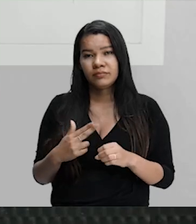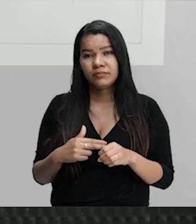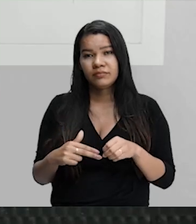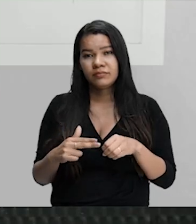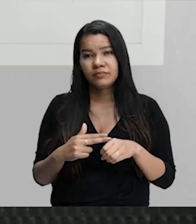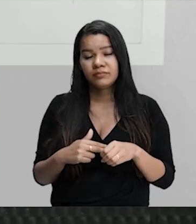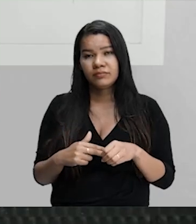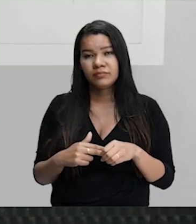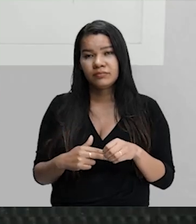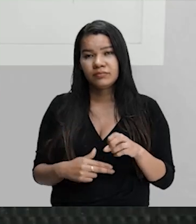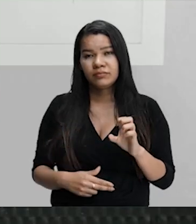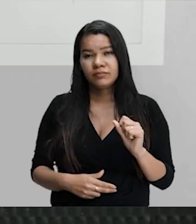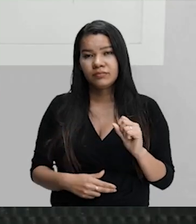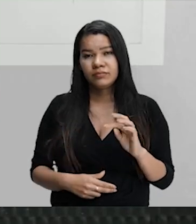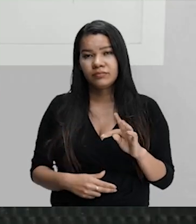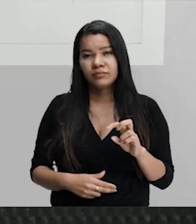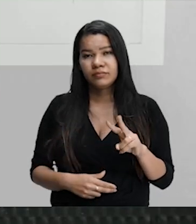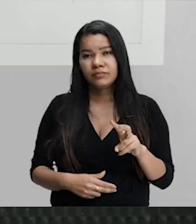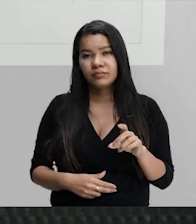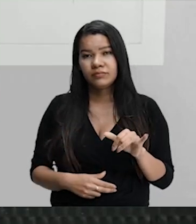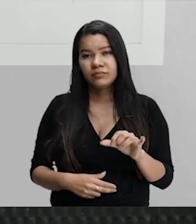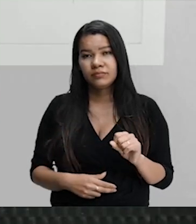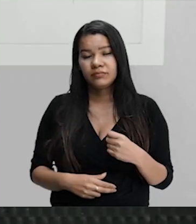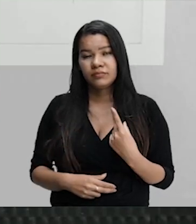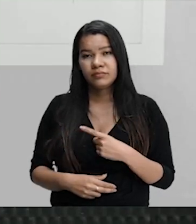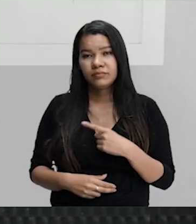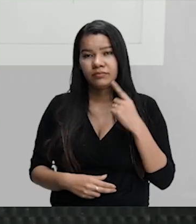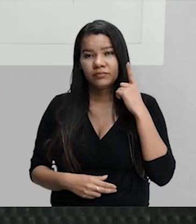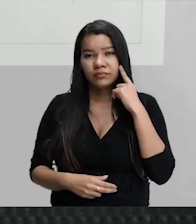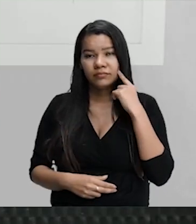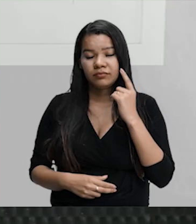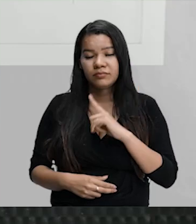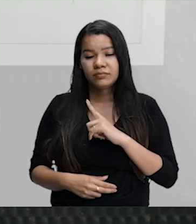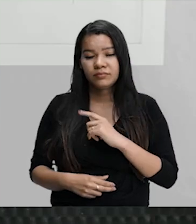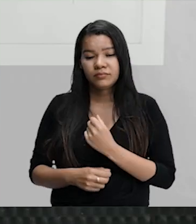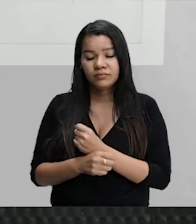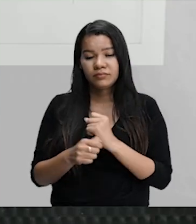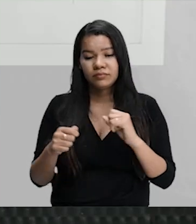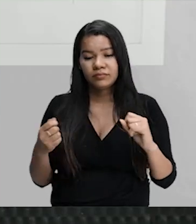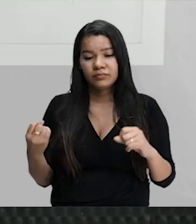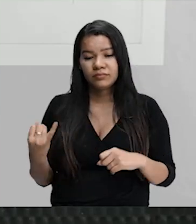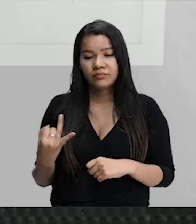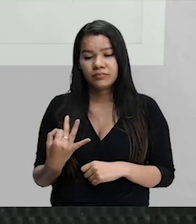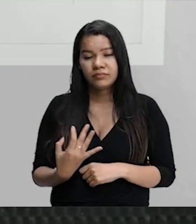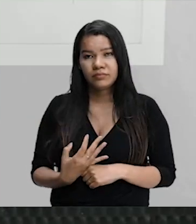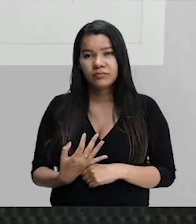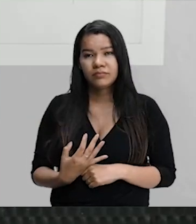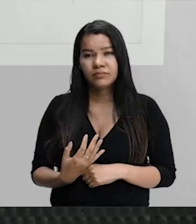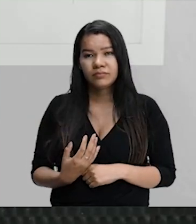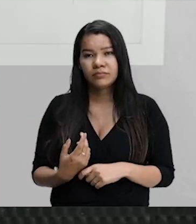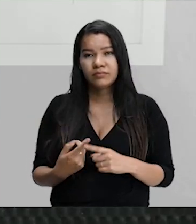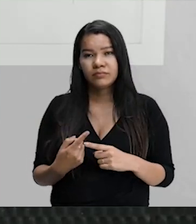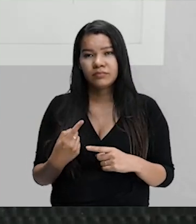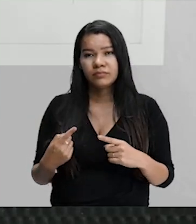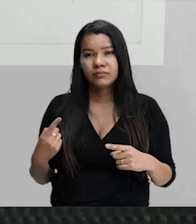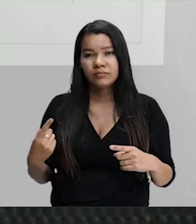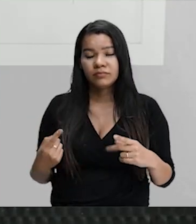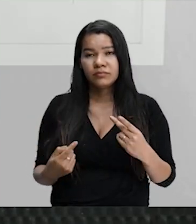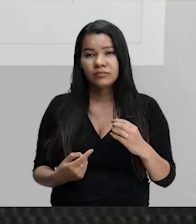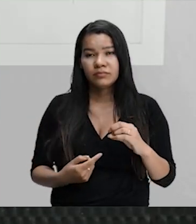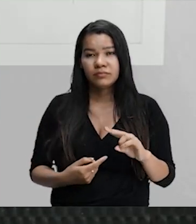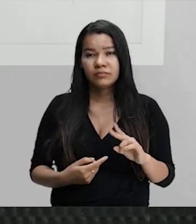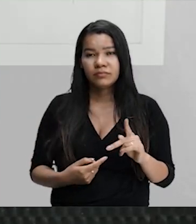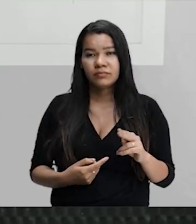Então vamos pensar num núcleo em que tem uma grande quantidade de matéria ali, por exemplo, uma grande quantidade de